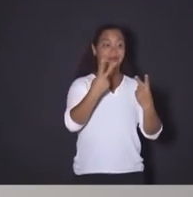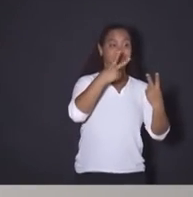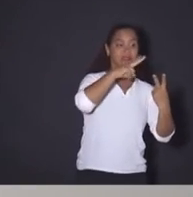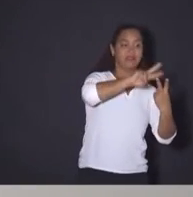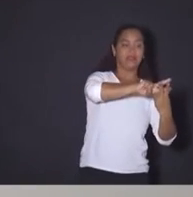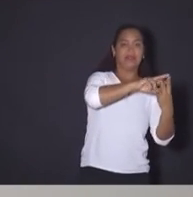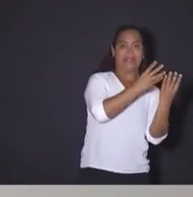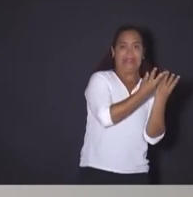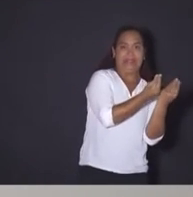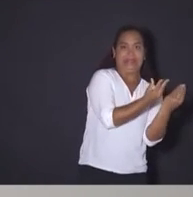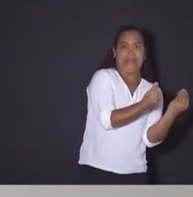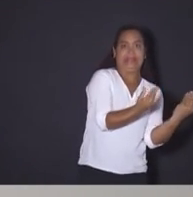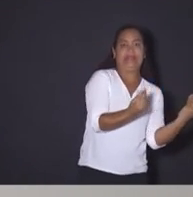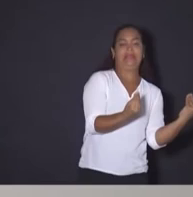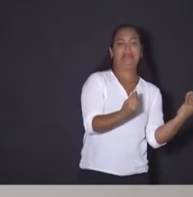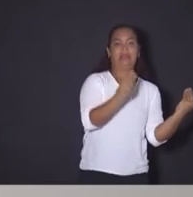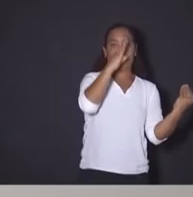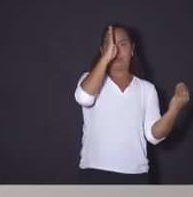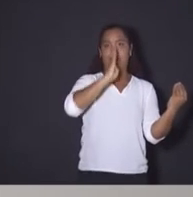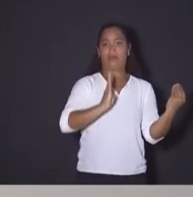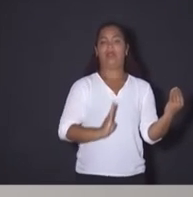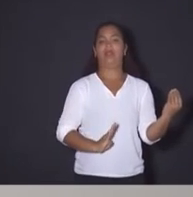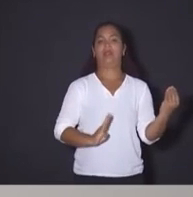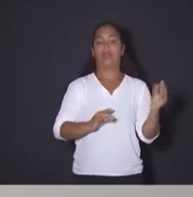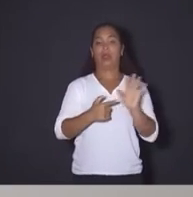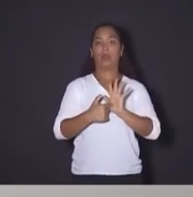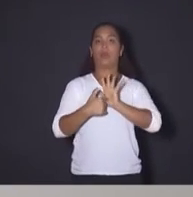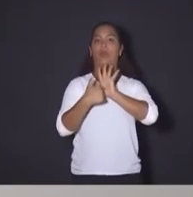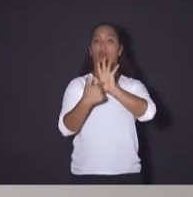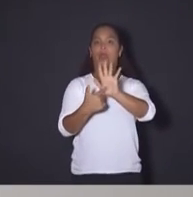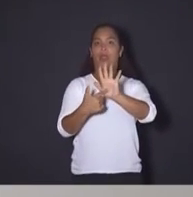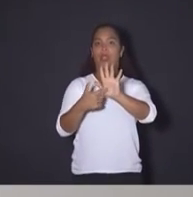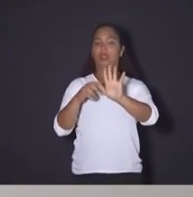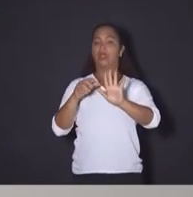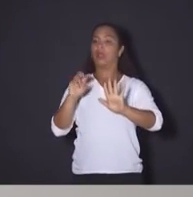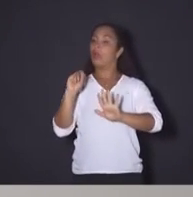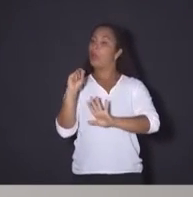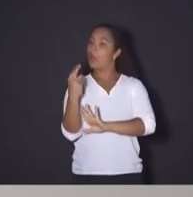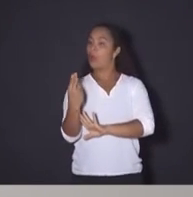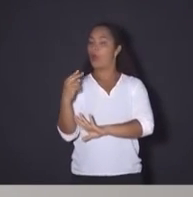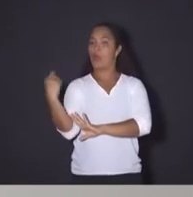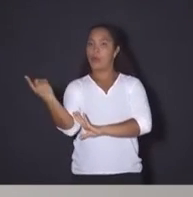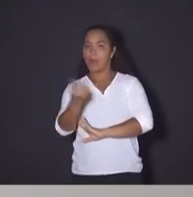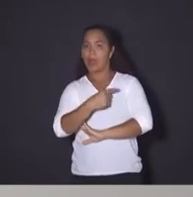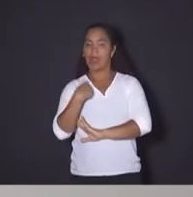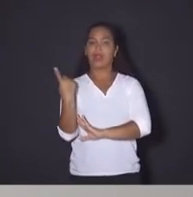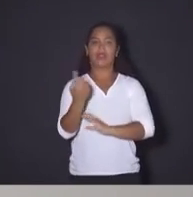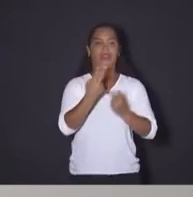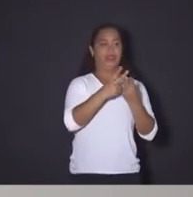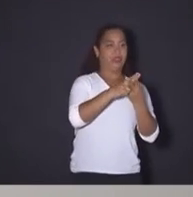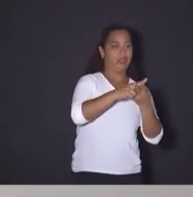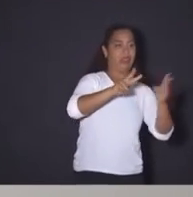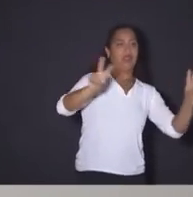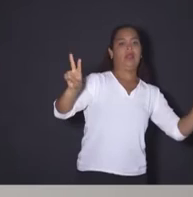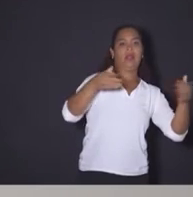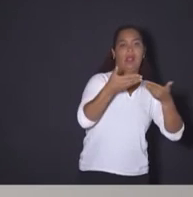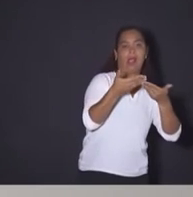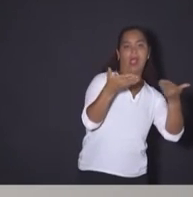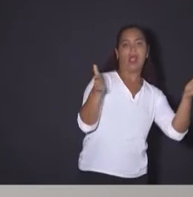em massa no brasil juliana borges destaca que ou a gente faz esse caminho o nós não temos